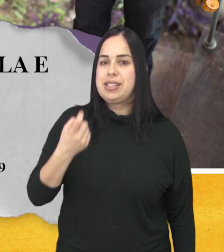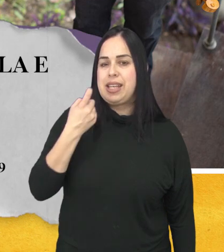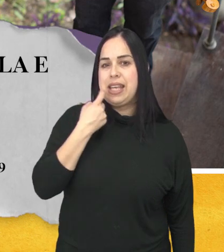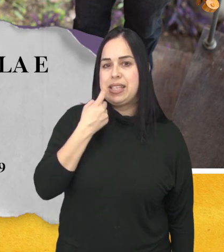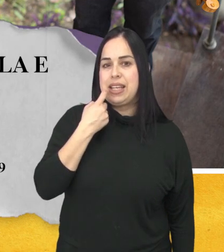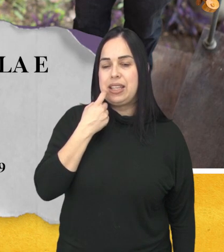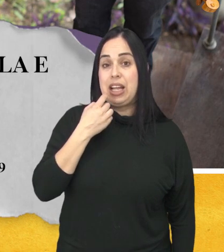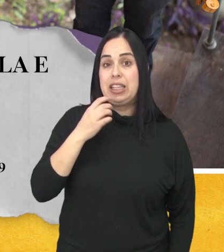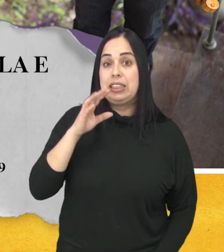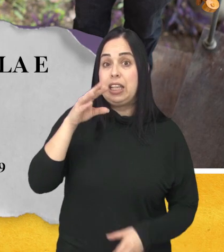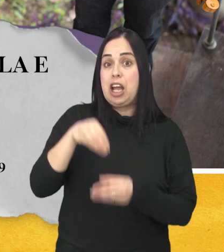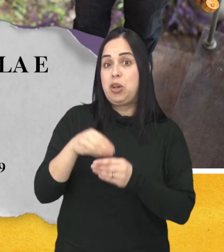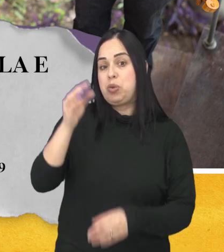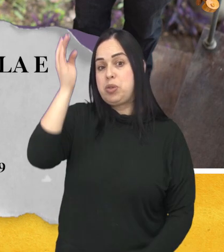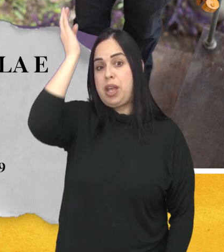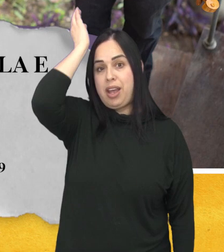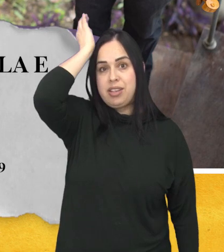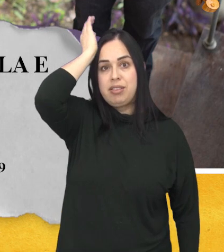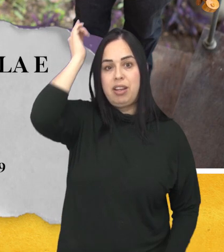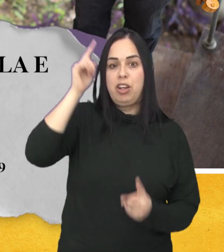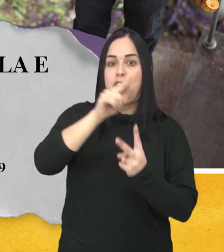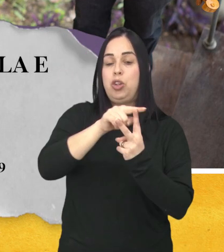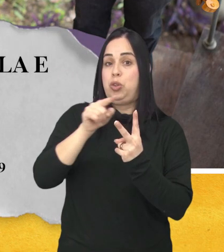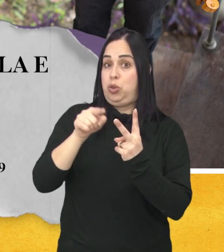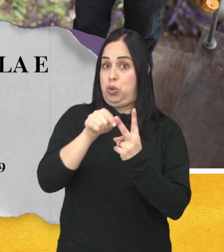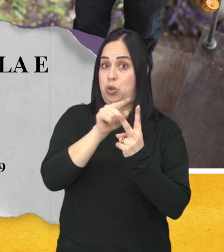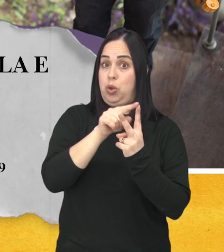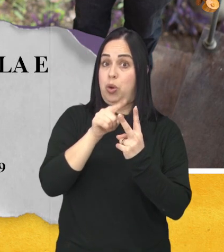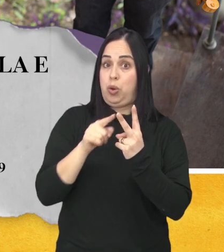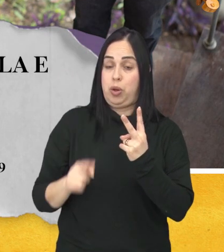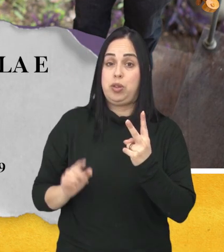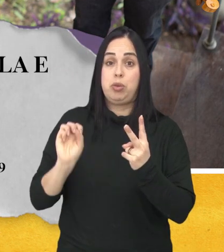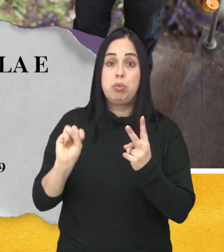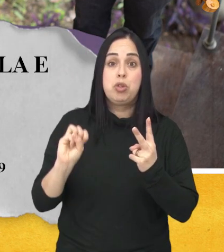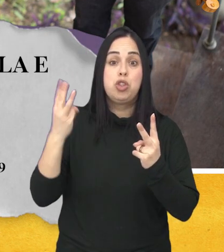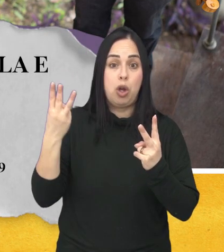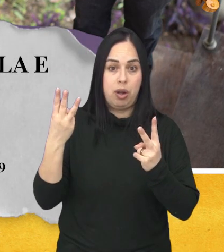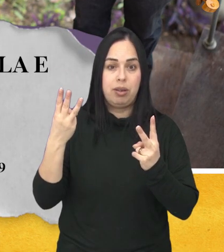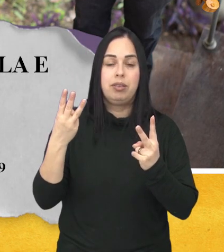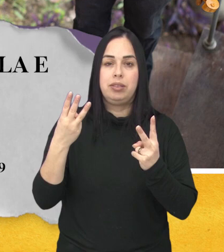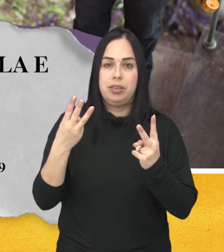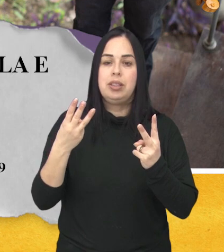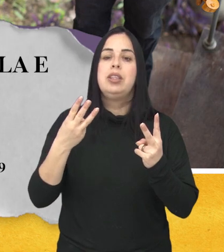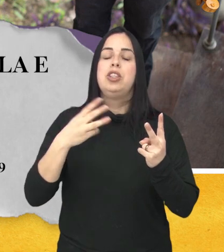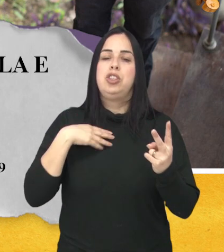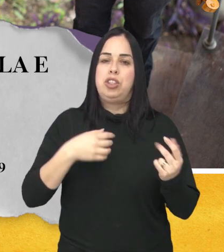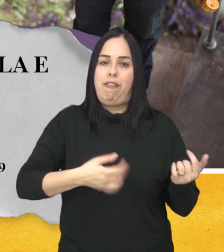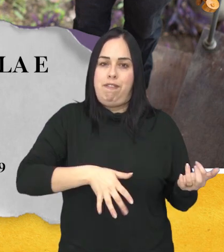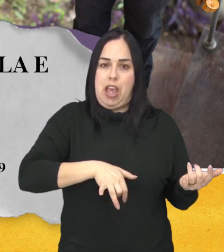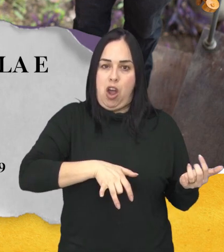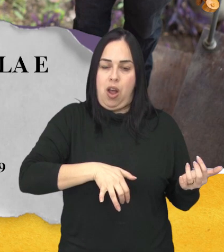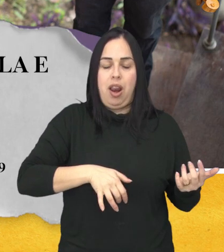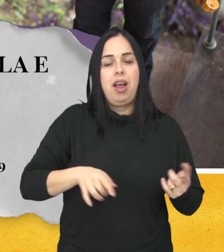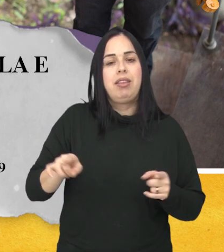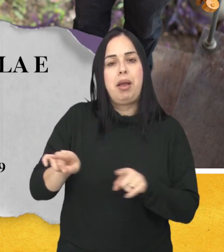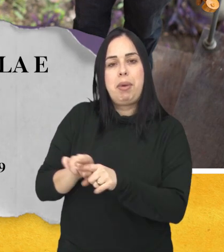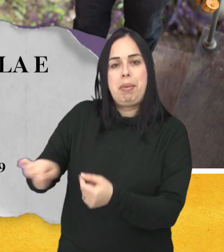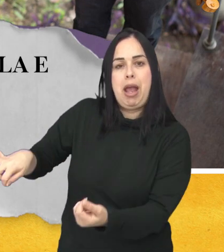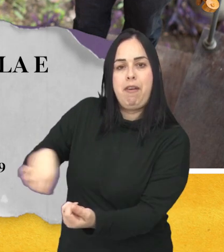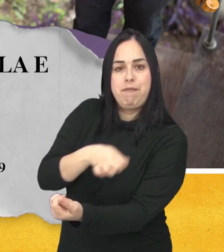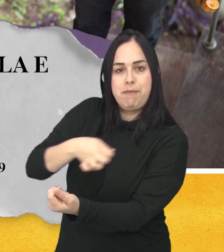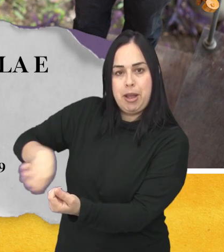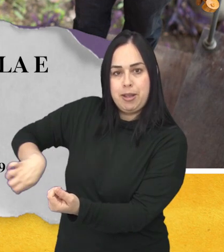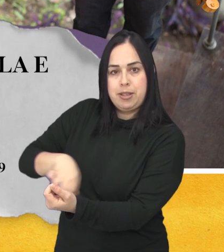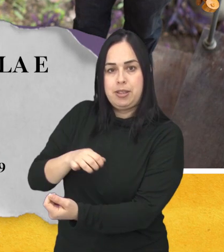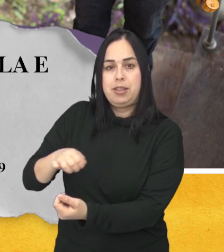Nesta sexta-feira, o Sesc recebe Rafael Gonzá e Jefferson Leite para o show Du de Viola e Rabeca. Nesta apresentação,